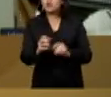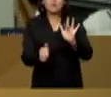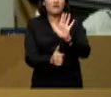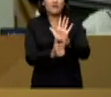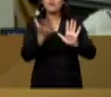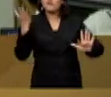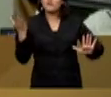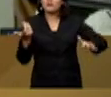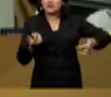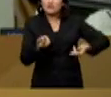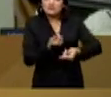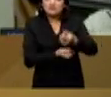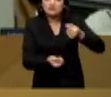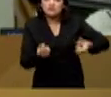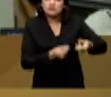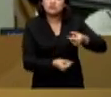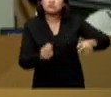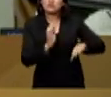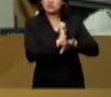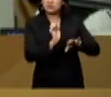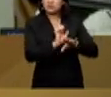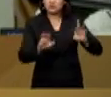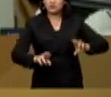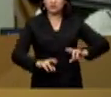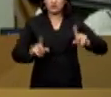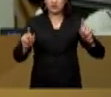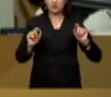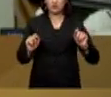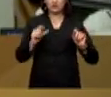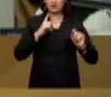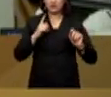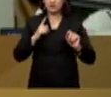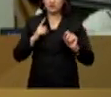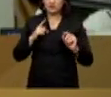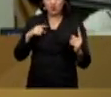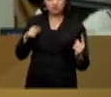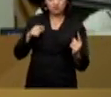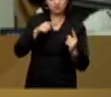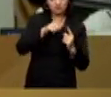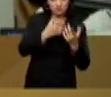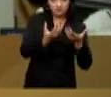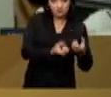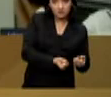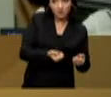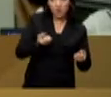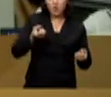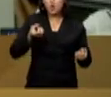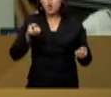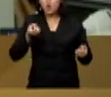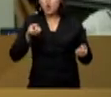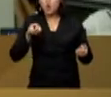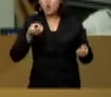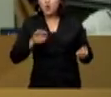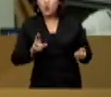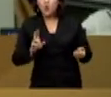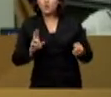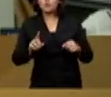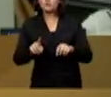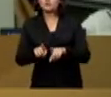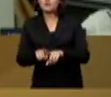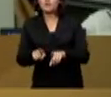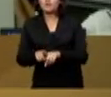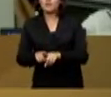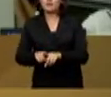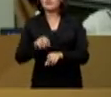interestaduais, tanto que as que envolvessem destinatários contribuintes, quanto naquelas em que estes fossem